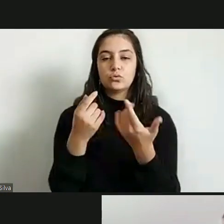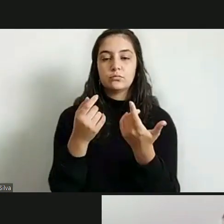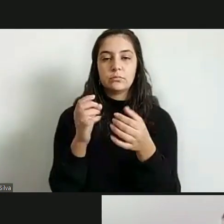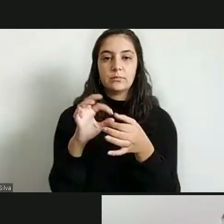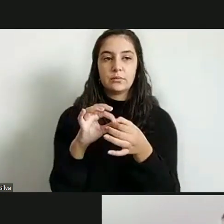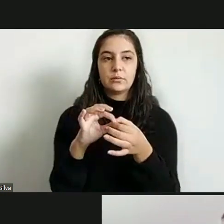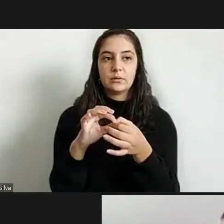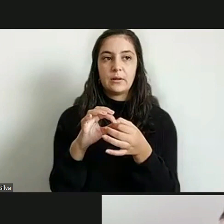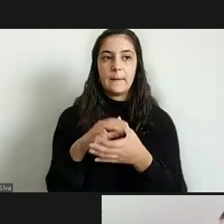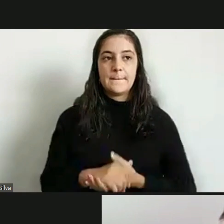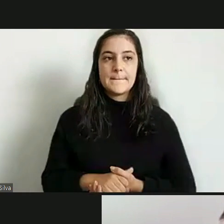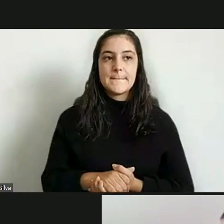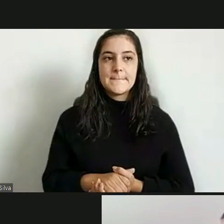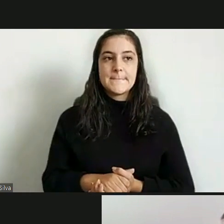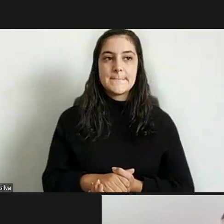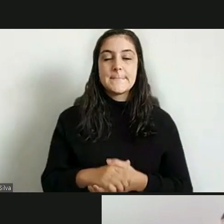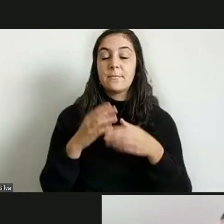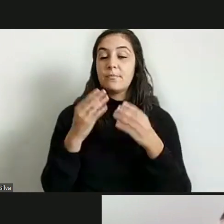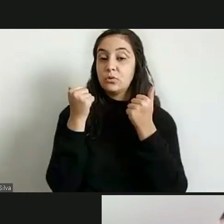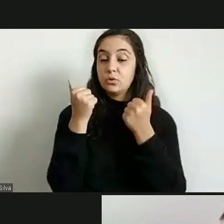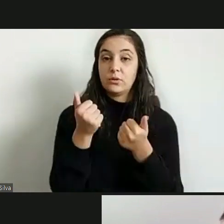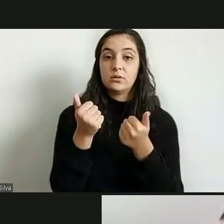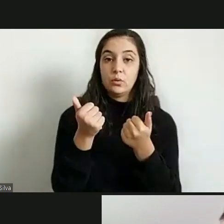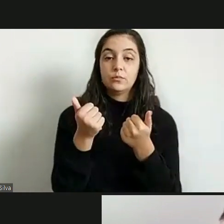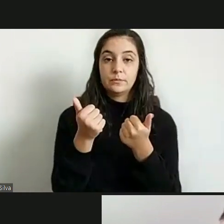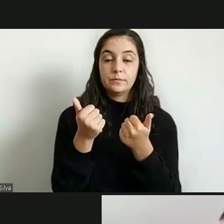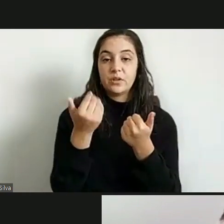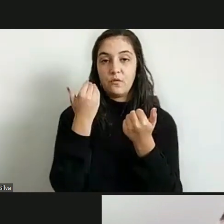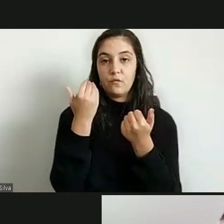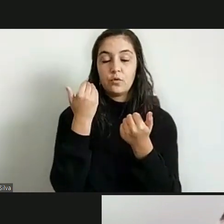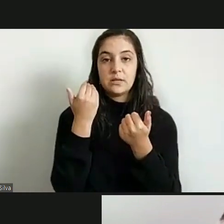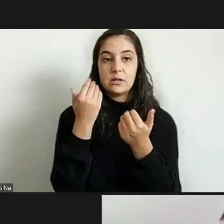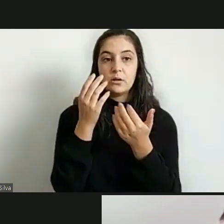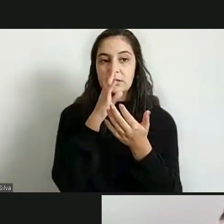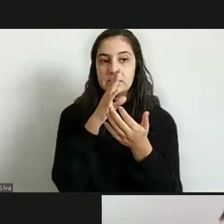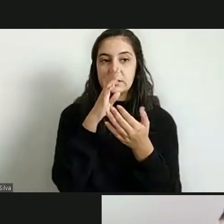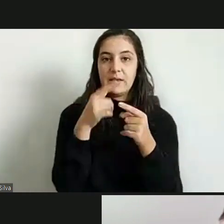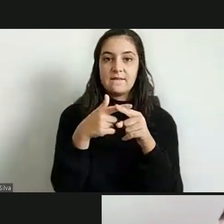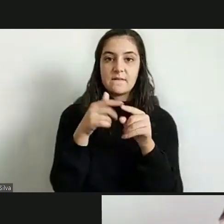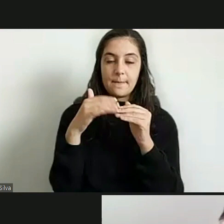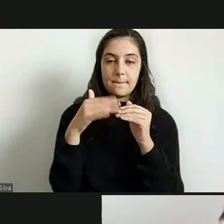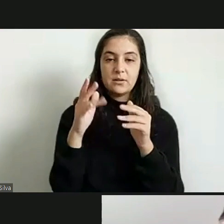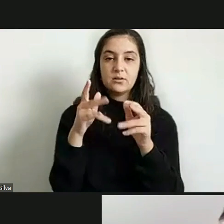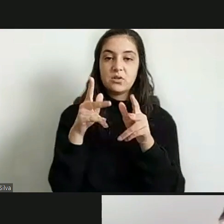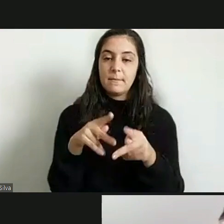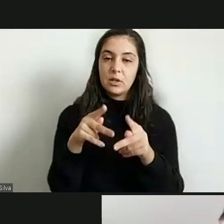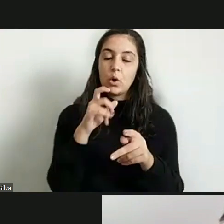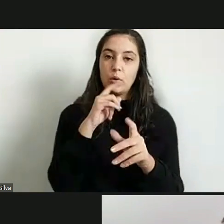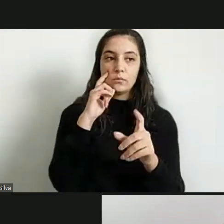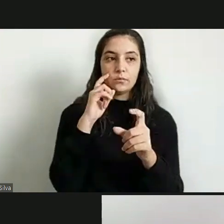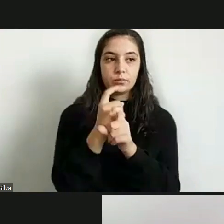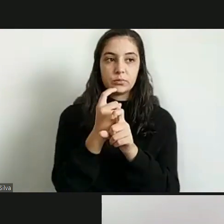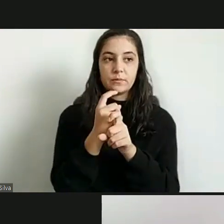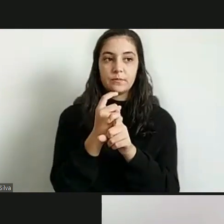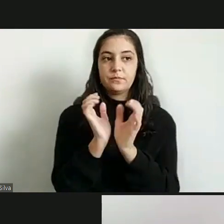Creio que... Mariana, eu acho que então fica também a informação de que quem tiver mais interesse sobre a parte metodológica pode consultar também